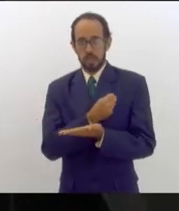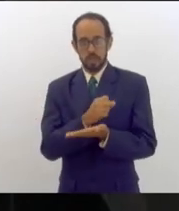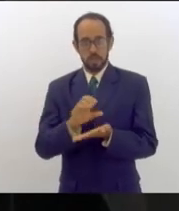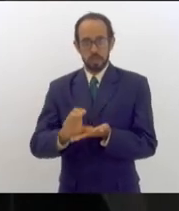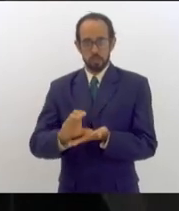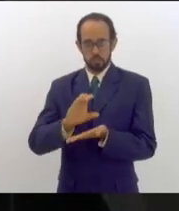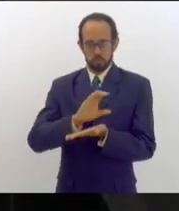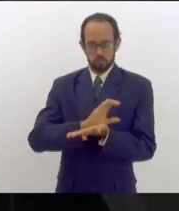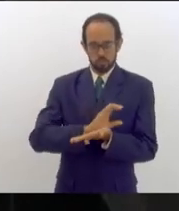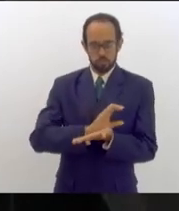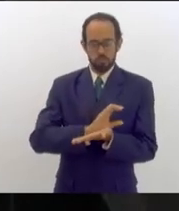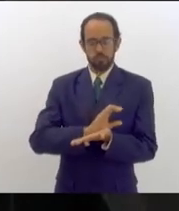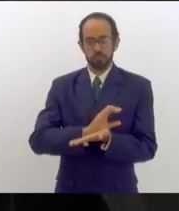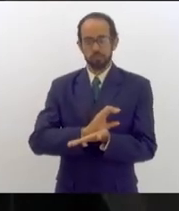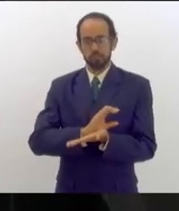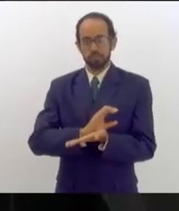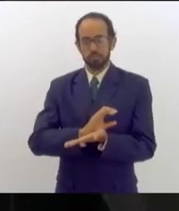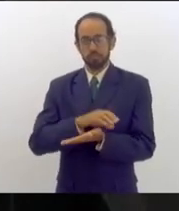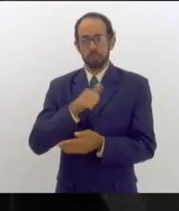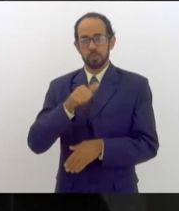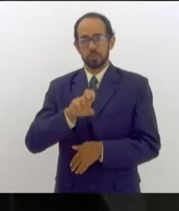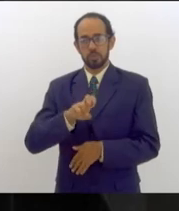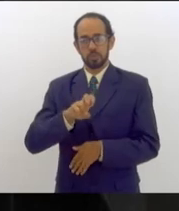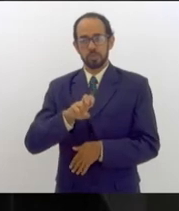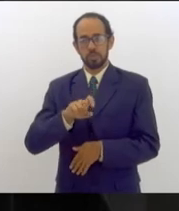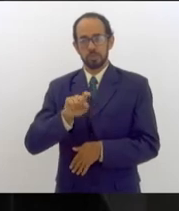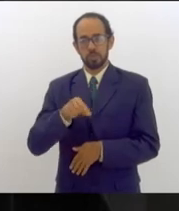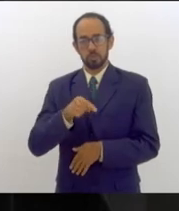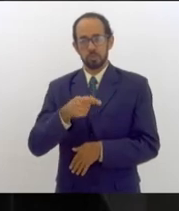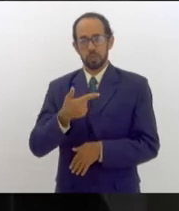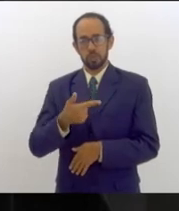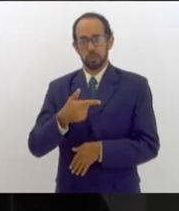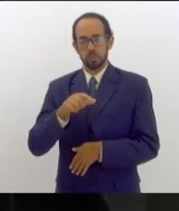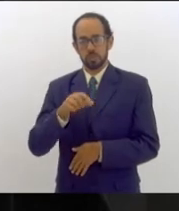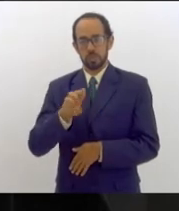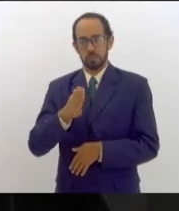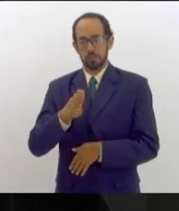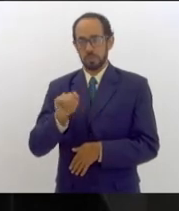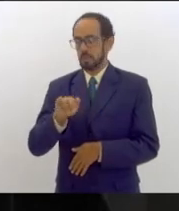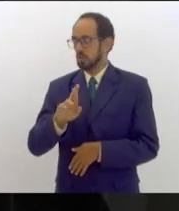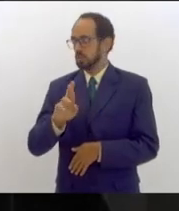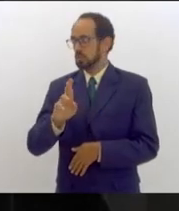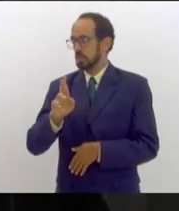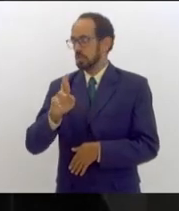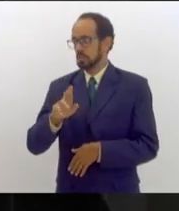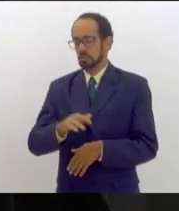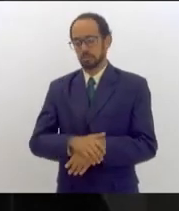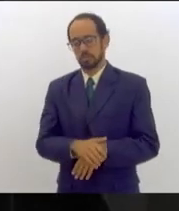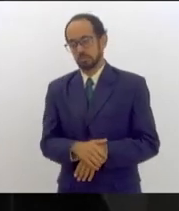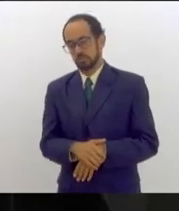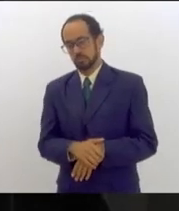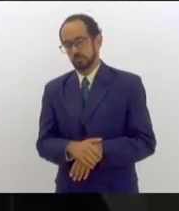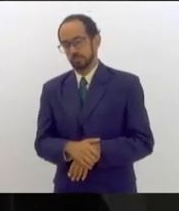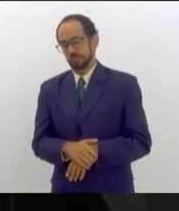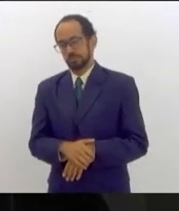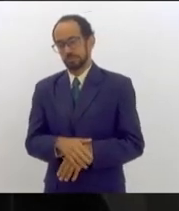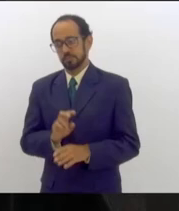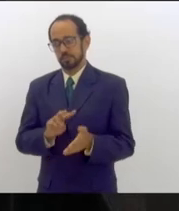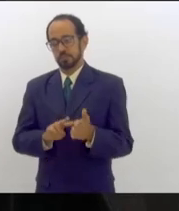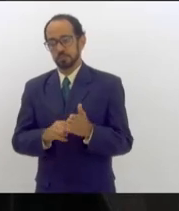Logo perdeu 15,2 bilhões de reais Isto